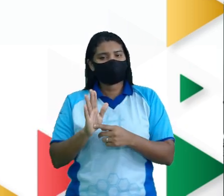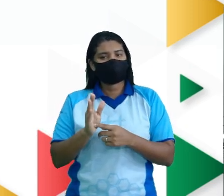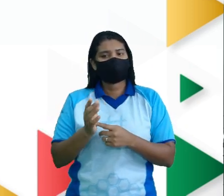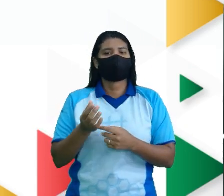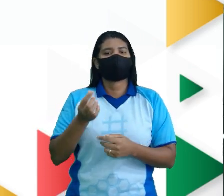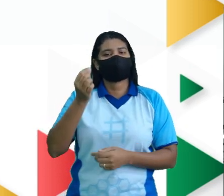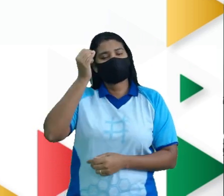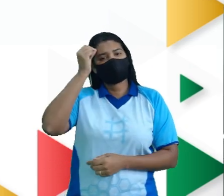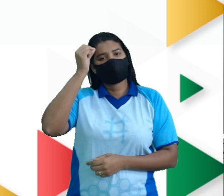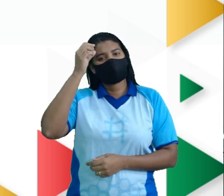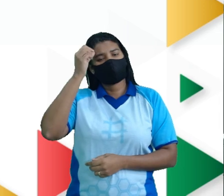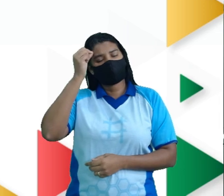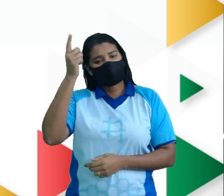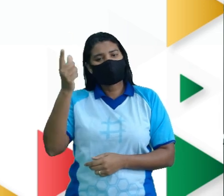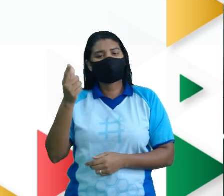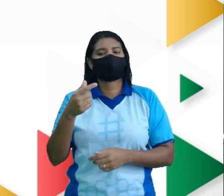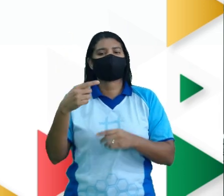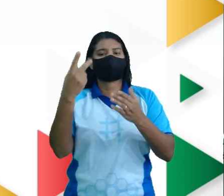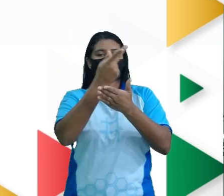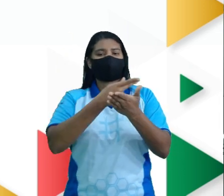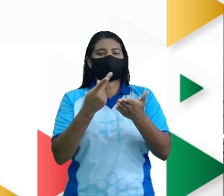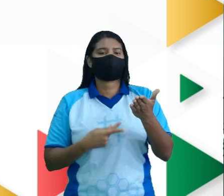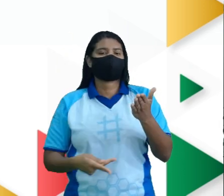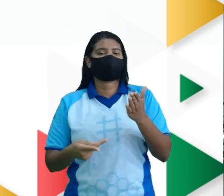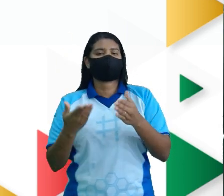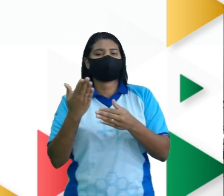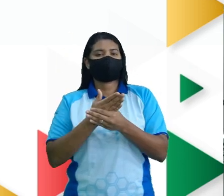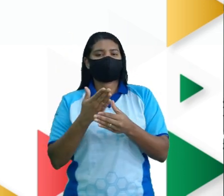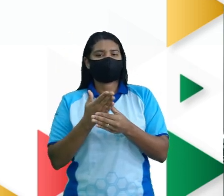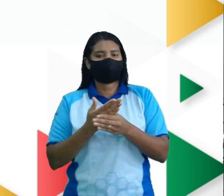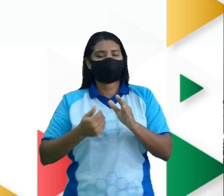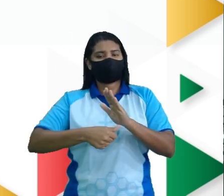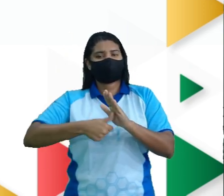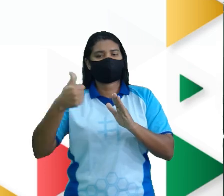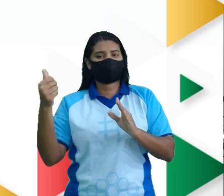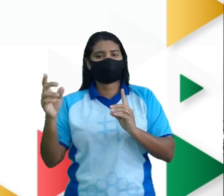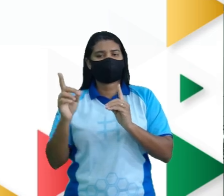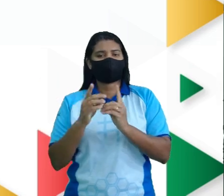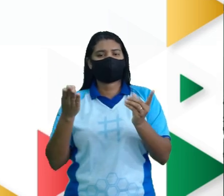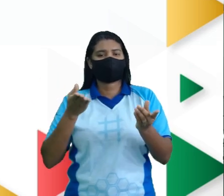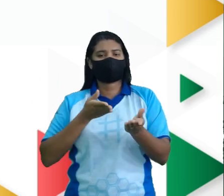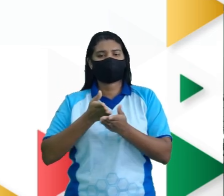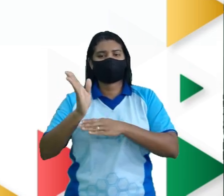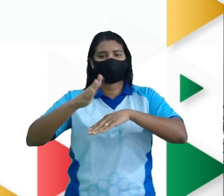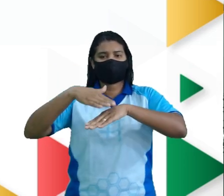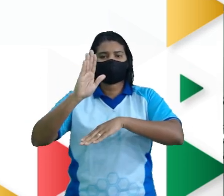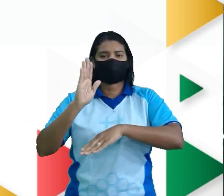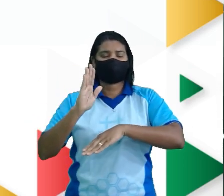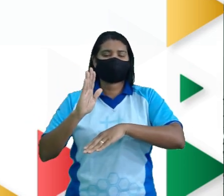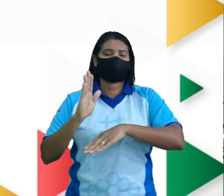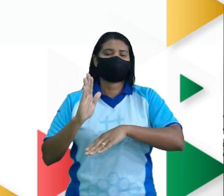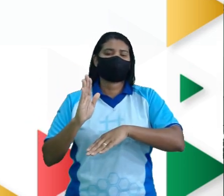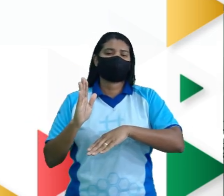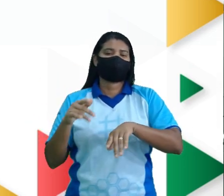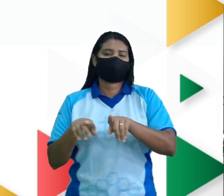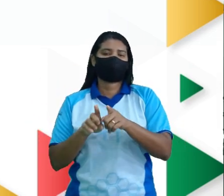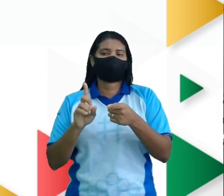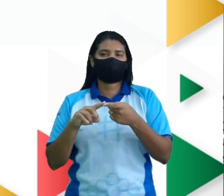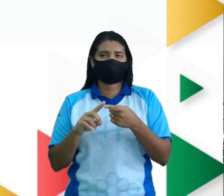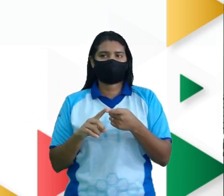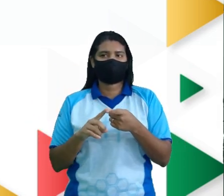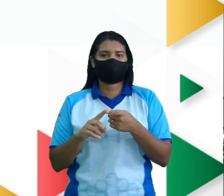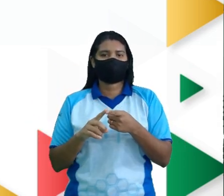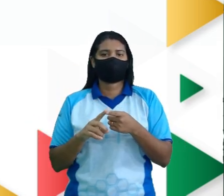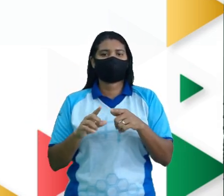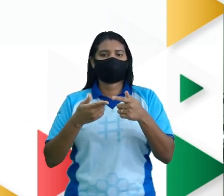chamada Desenho de Processo, primeiro espaço para encontrar o melhor caminho. Ou seja, o fluxograma